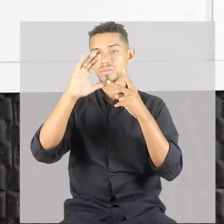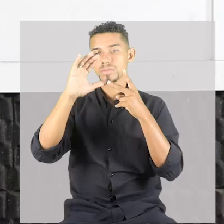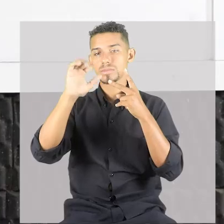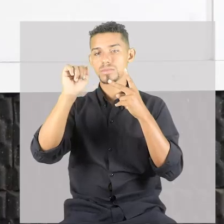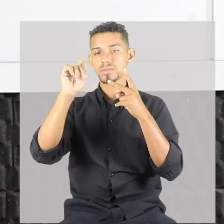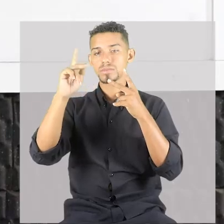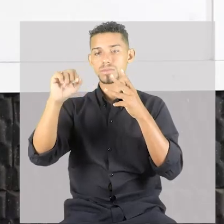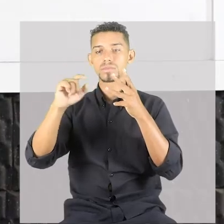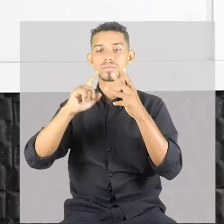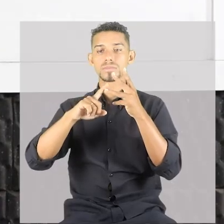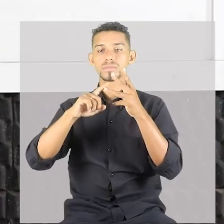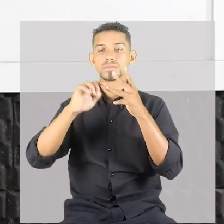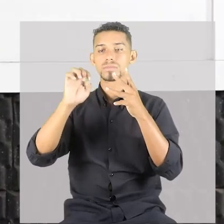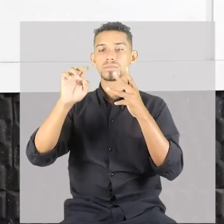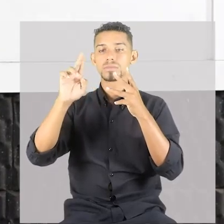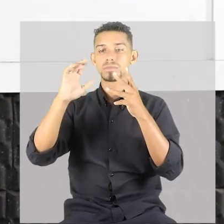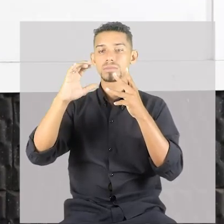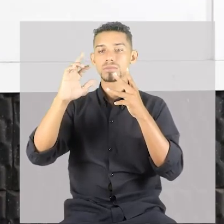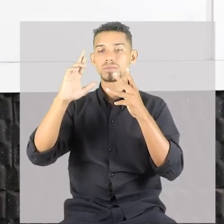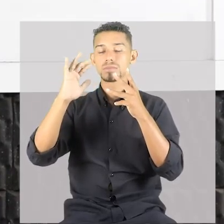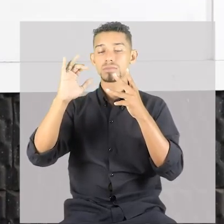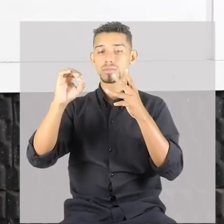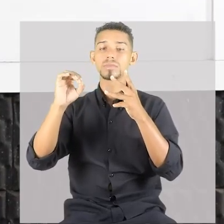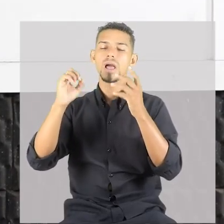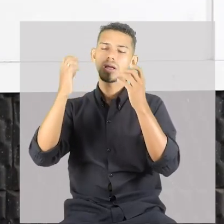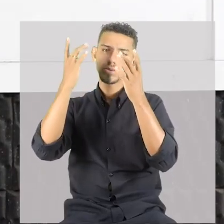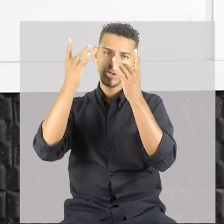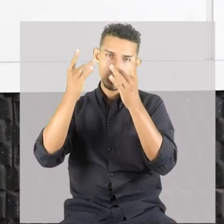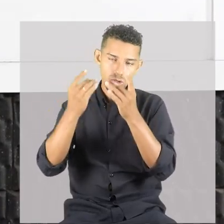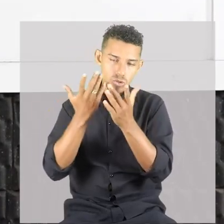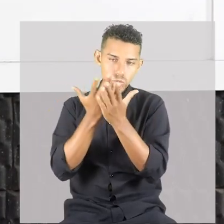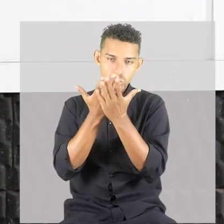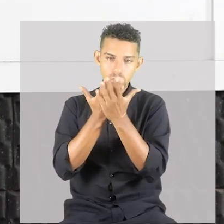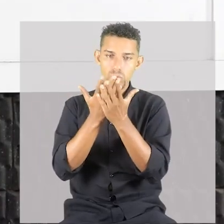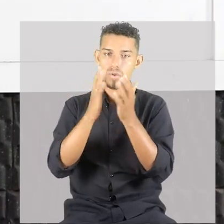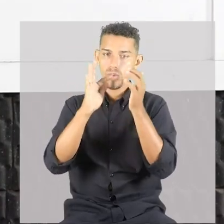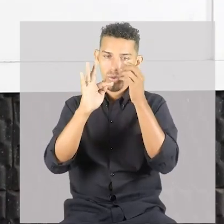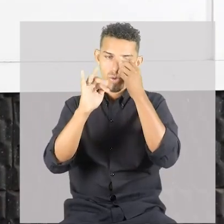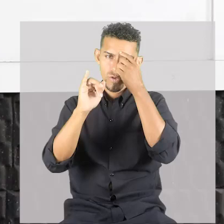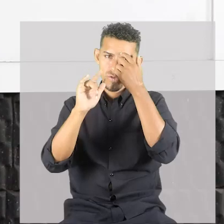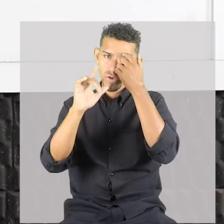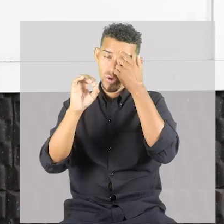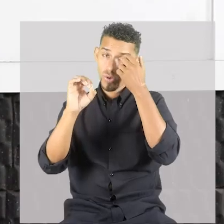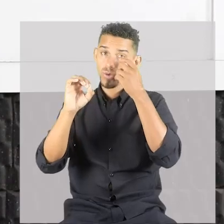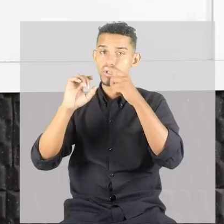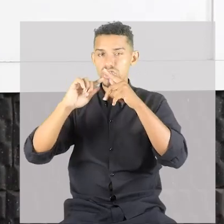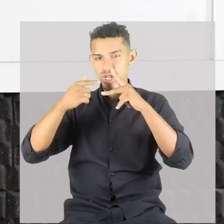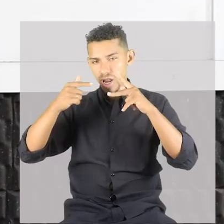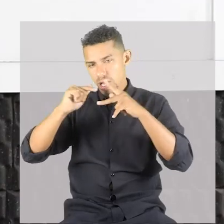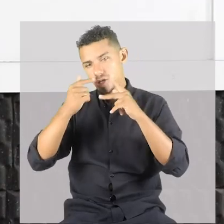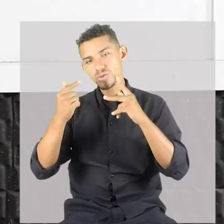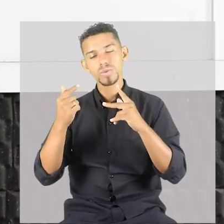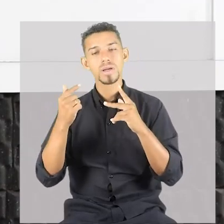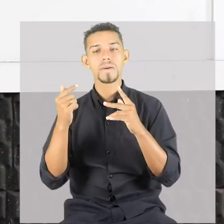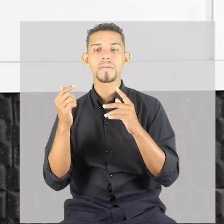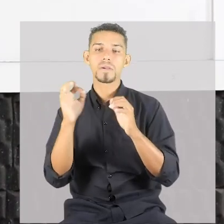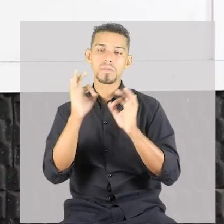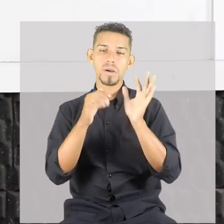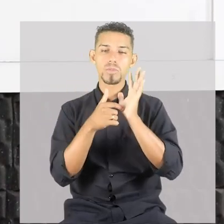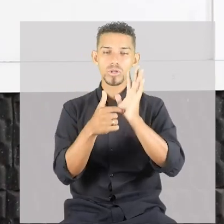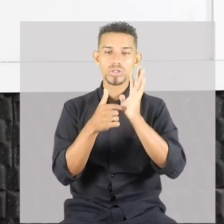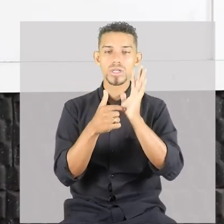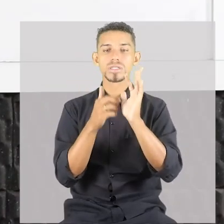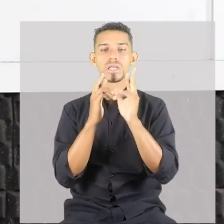ele é dividido basicamente no estudo filogenético, né? Um estudo aí um pouco mais genético, de fato, que é para mostrar